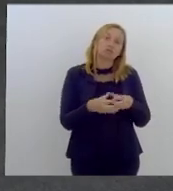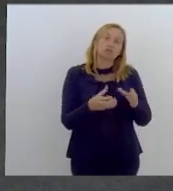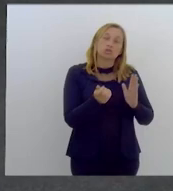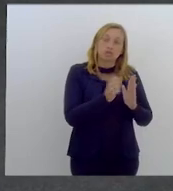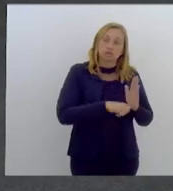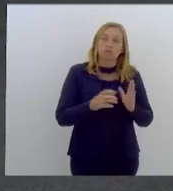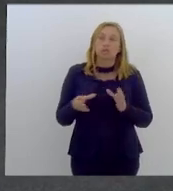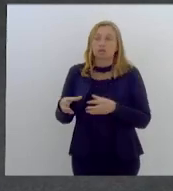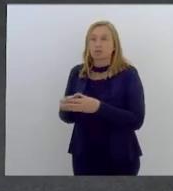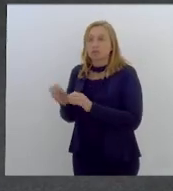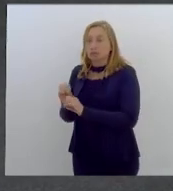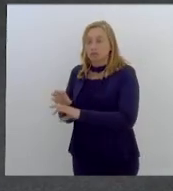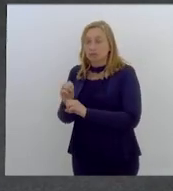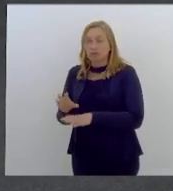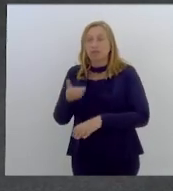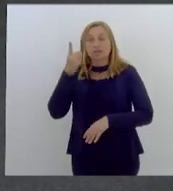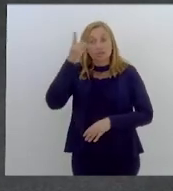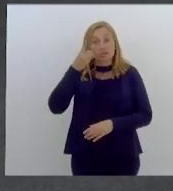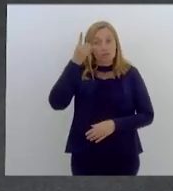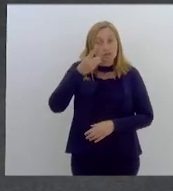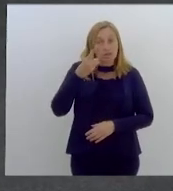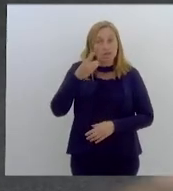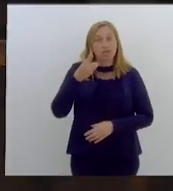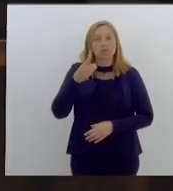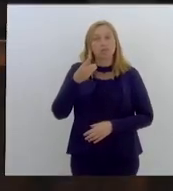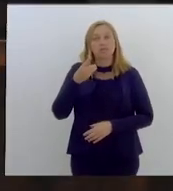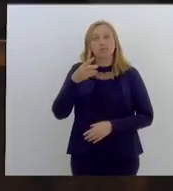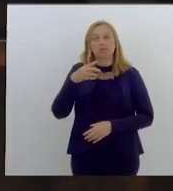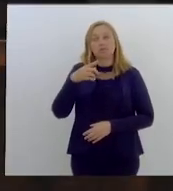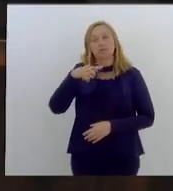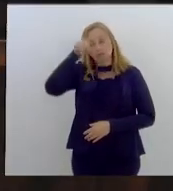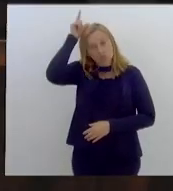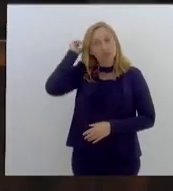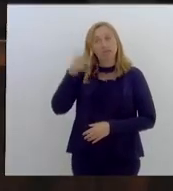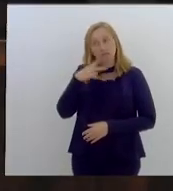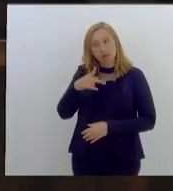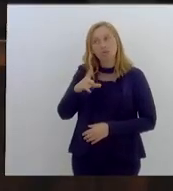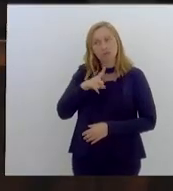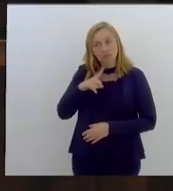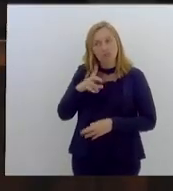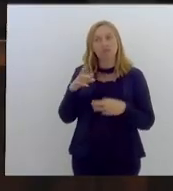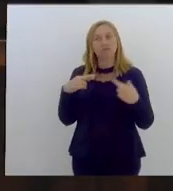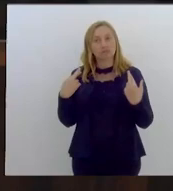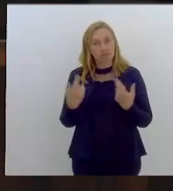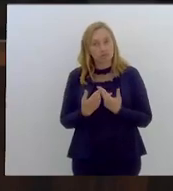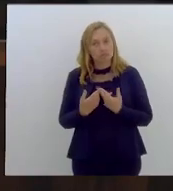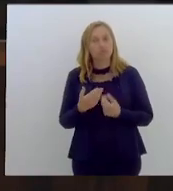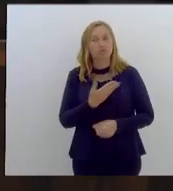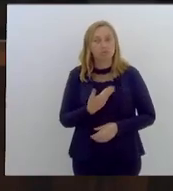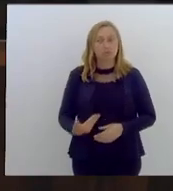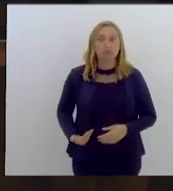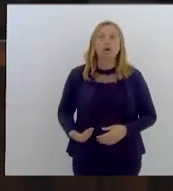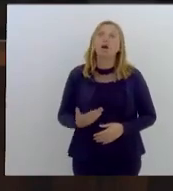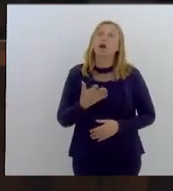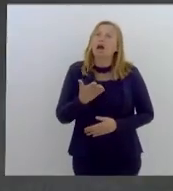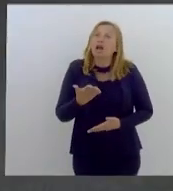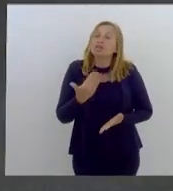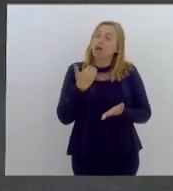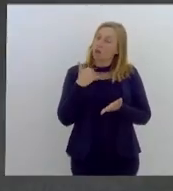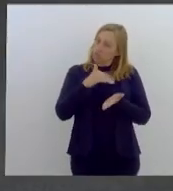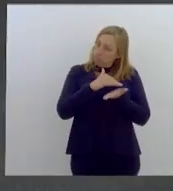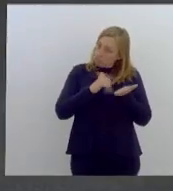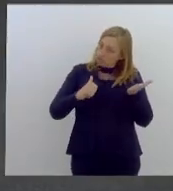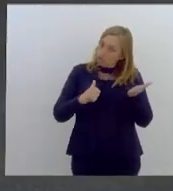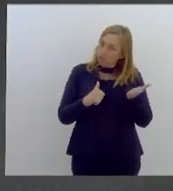e educação. Deputado Luiz, ele disse que teve audiência. Não falou a quantidade, mas ele... Então, se ele diz, eu estou retirando, se